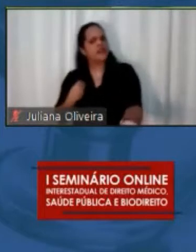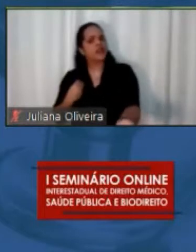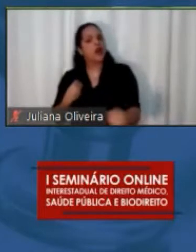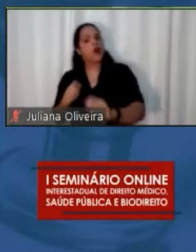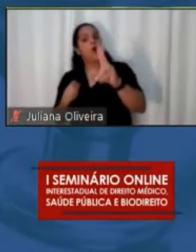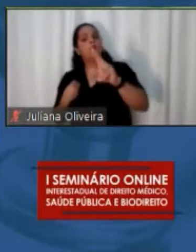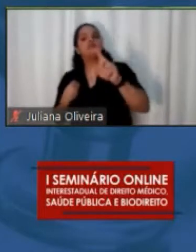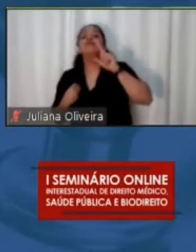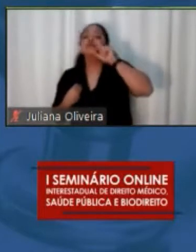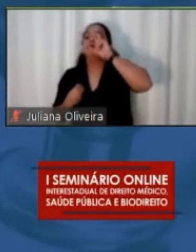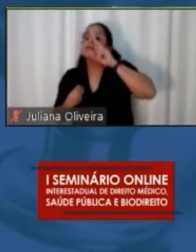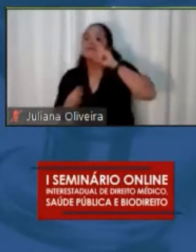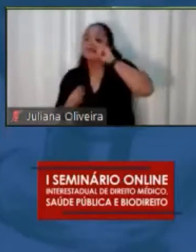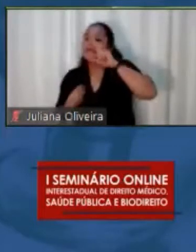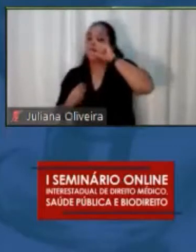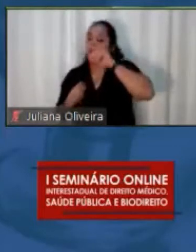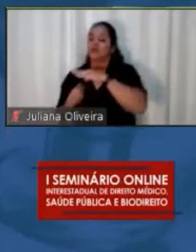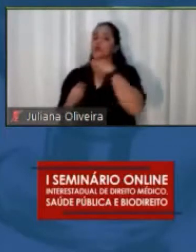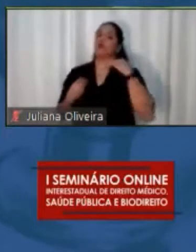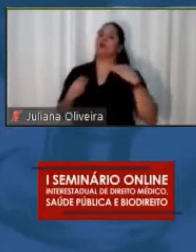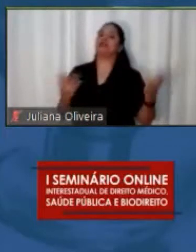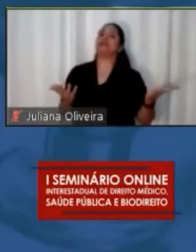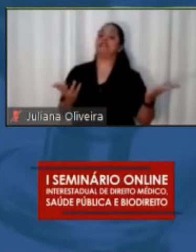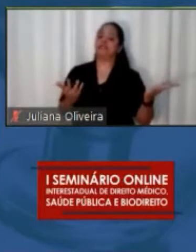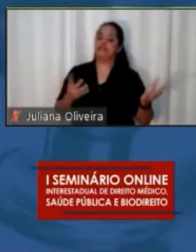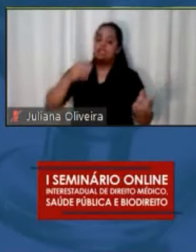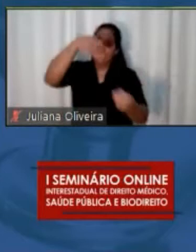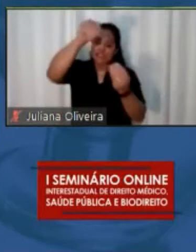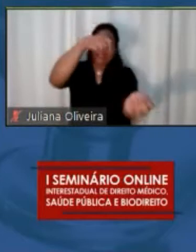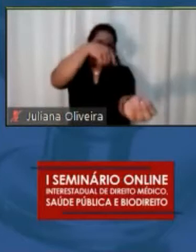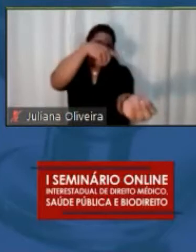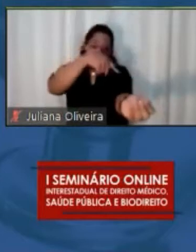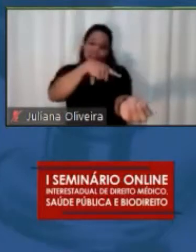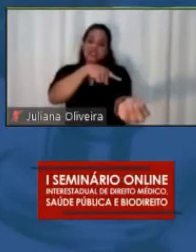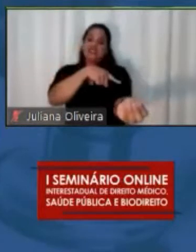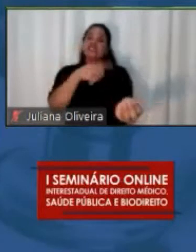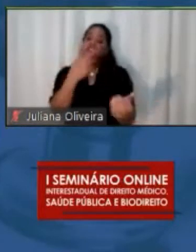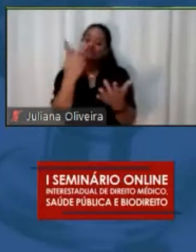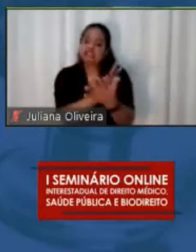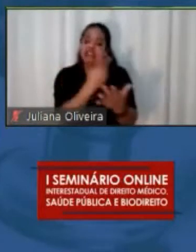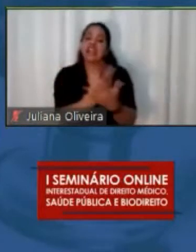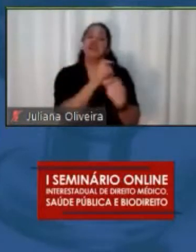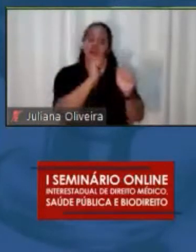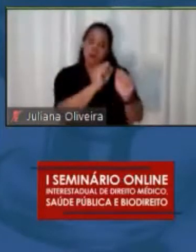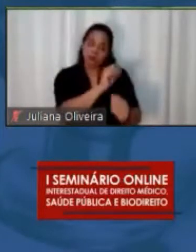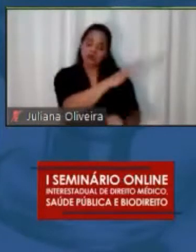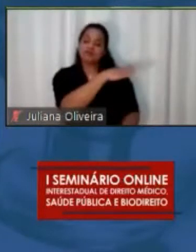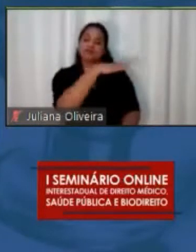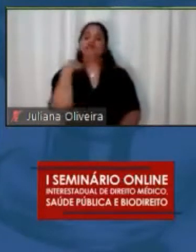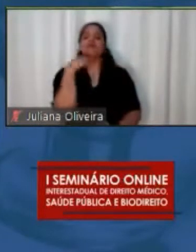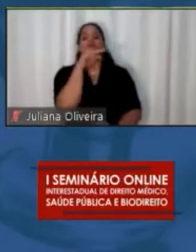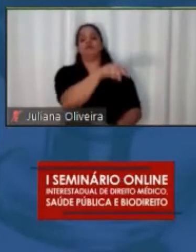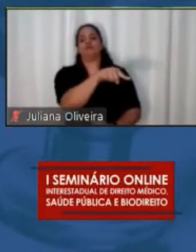uma transfusão mal feita e mal indicada pode estar implicando numa maior mortalidade para o paciente. Neste trabalho,